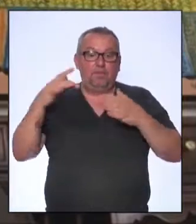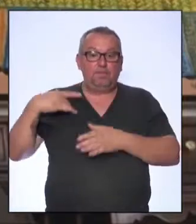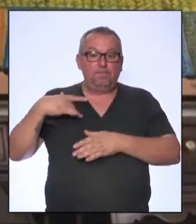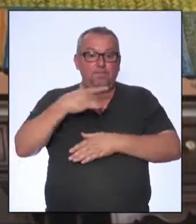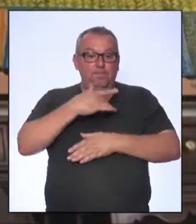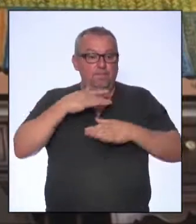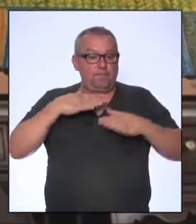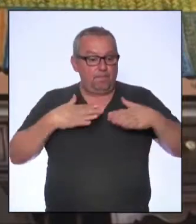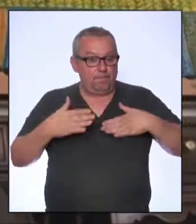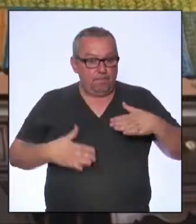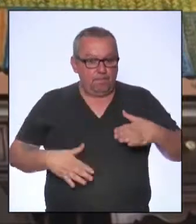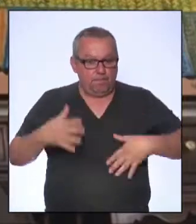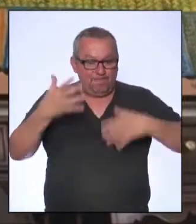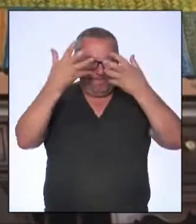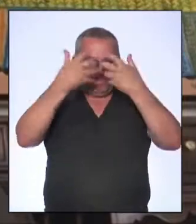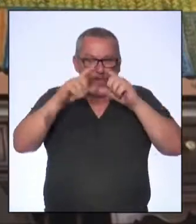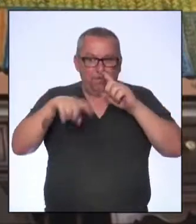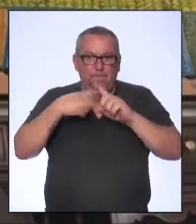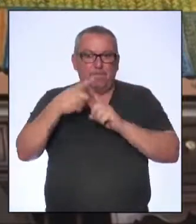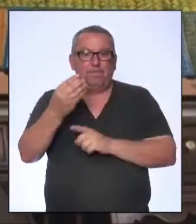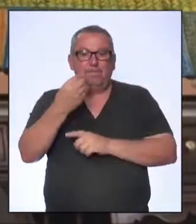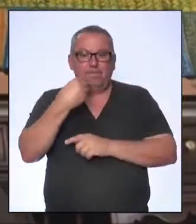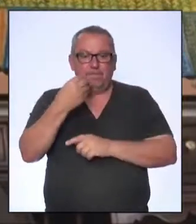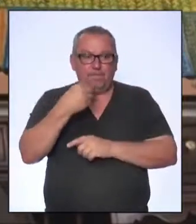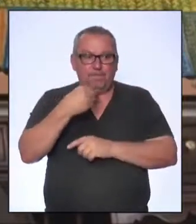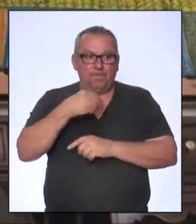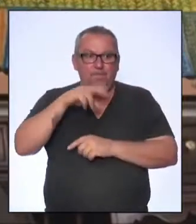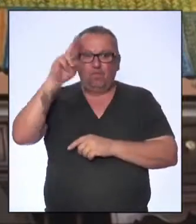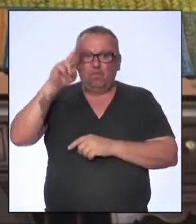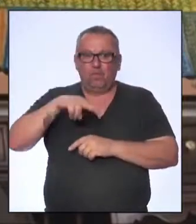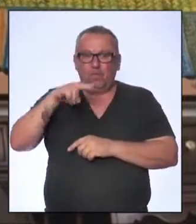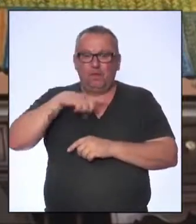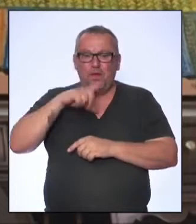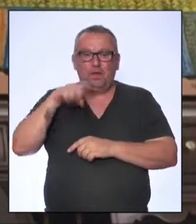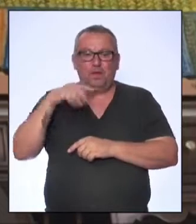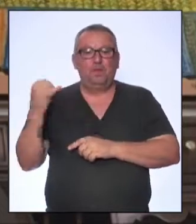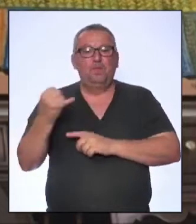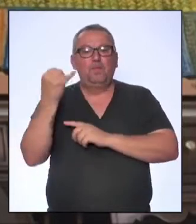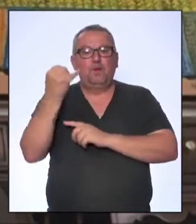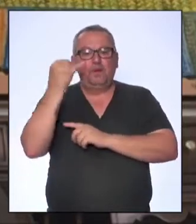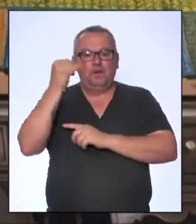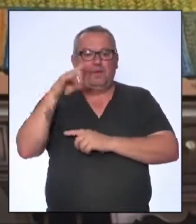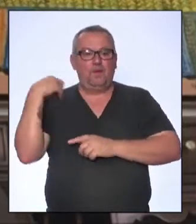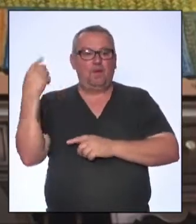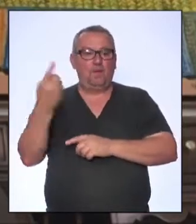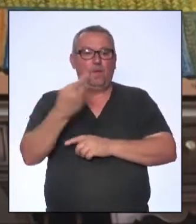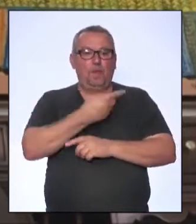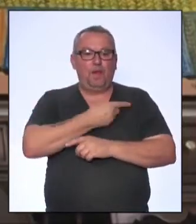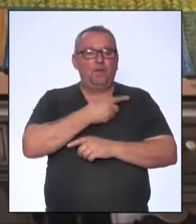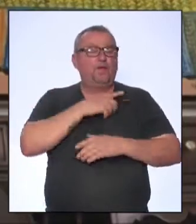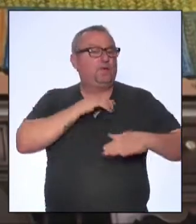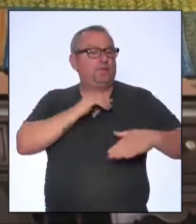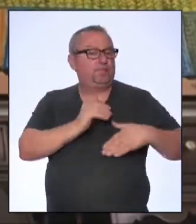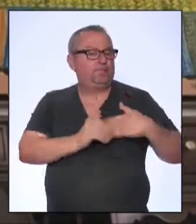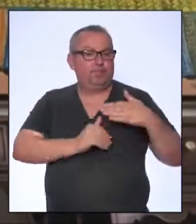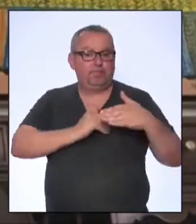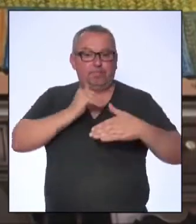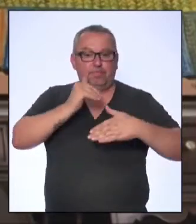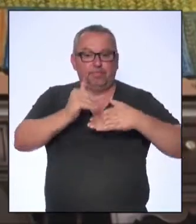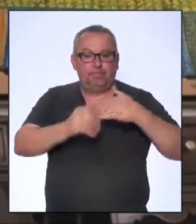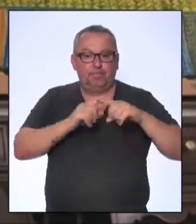física e mental mais fragilizada, nunca foi tão importante a gente desenvolver